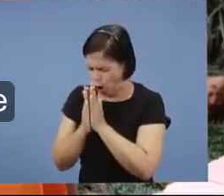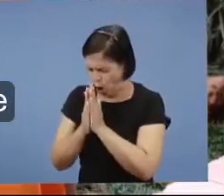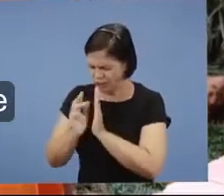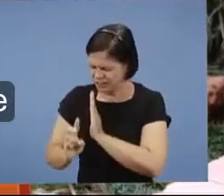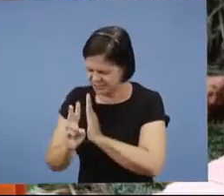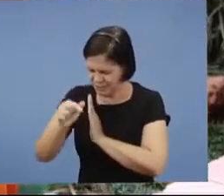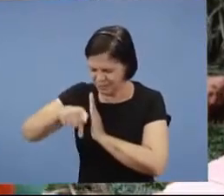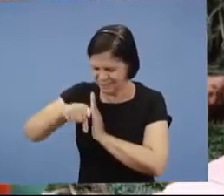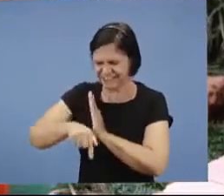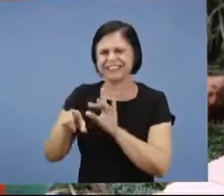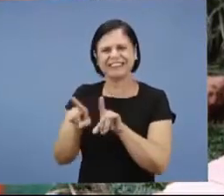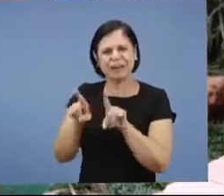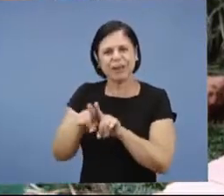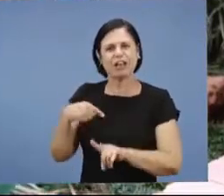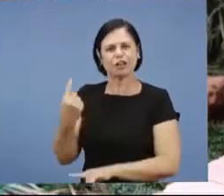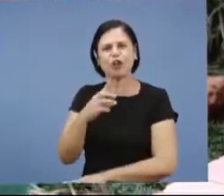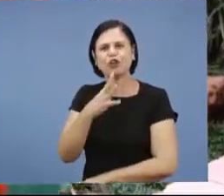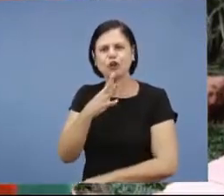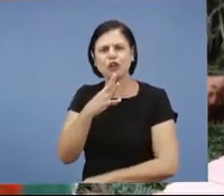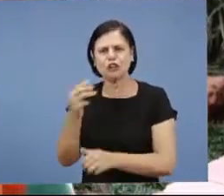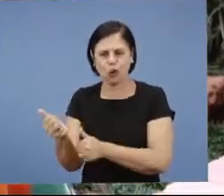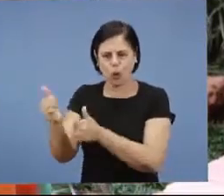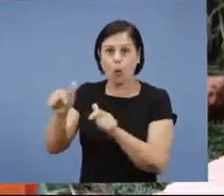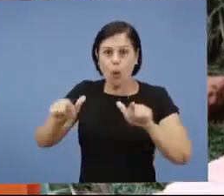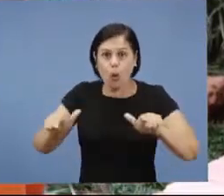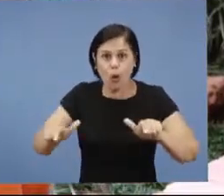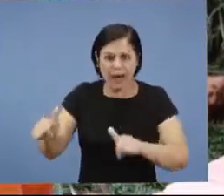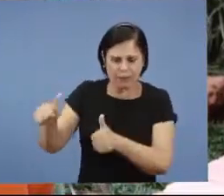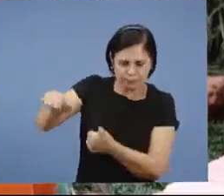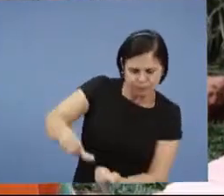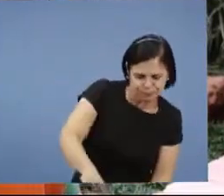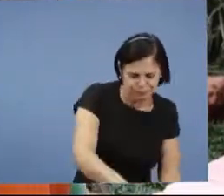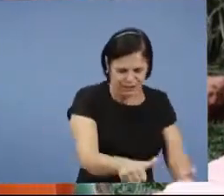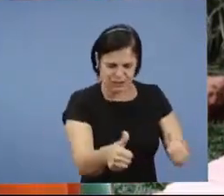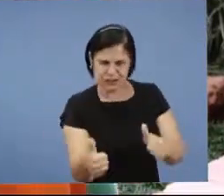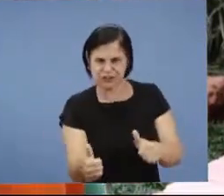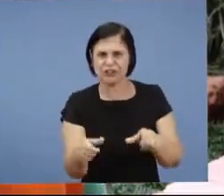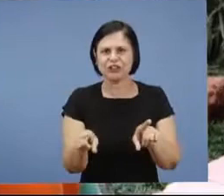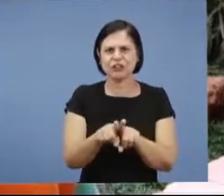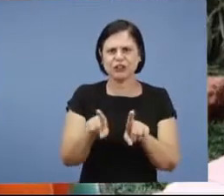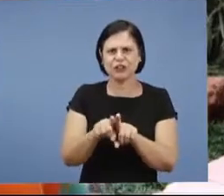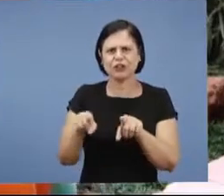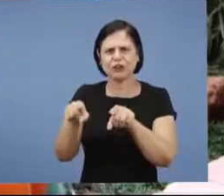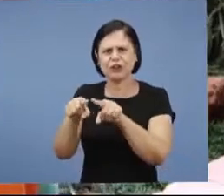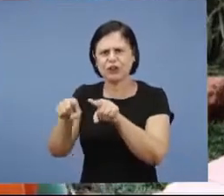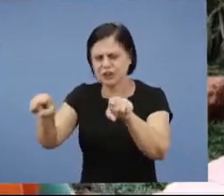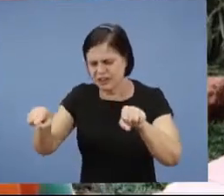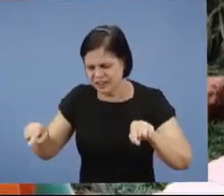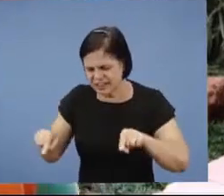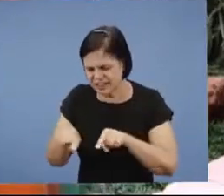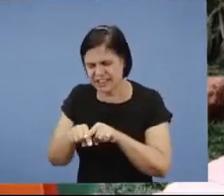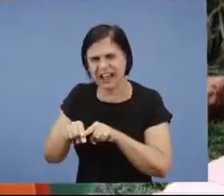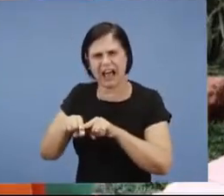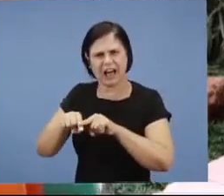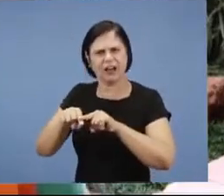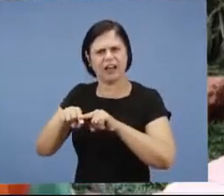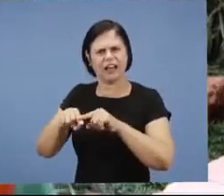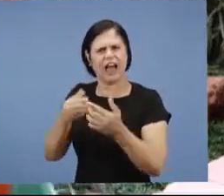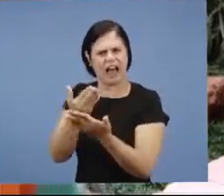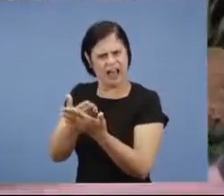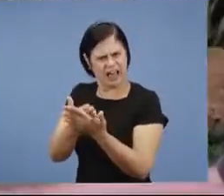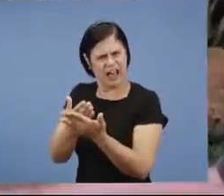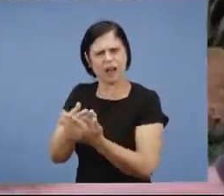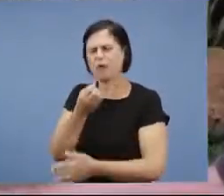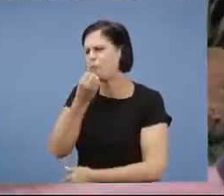orações do templo. A gente conheceu o Batistério, a sala onde controla todo o Manaim e foi muito